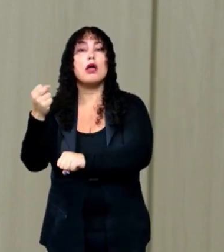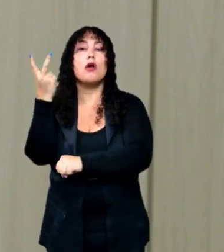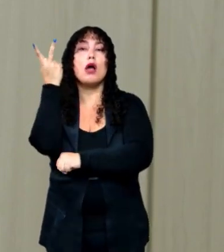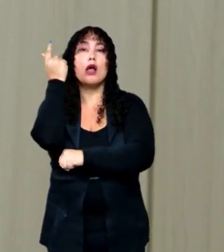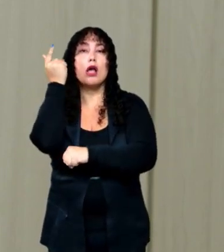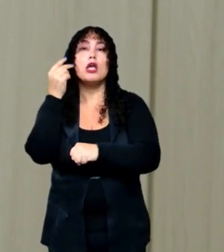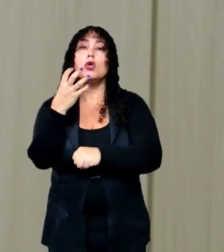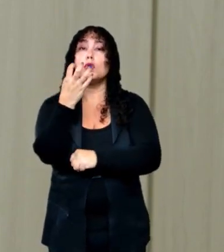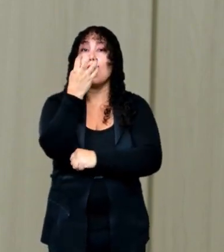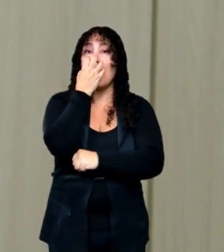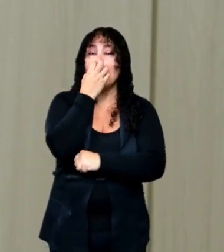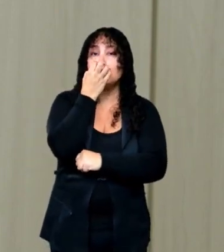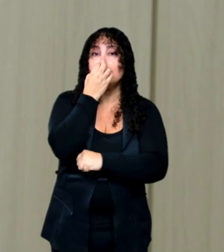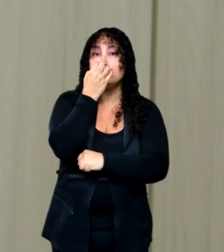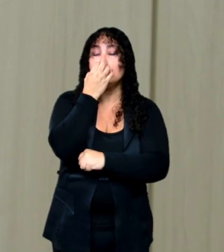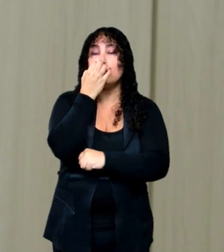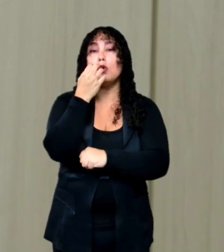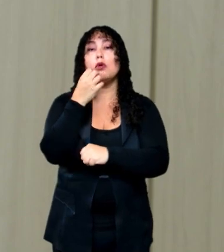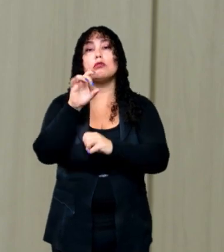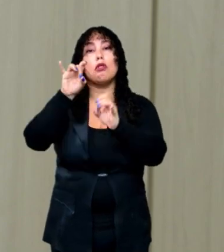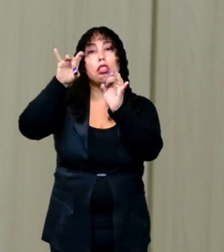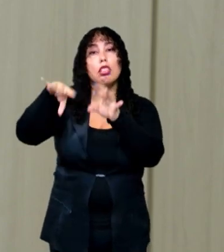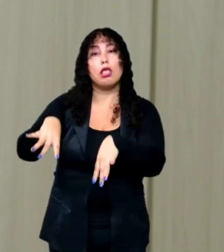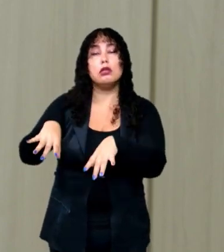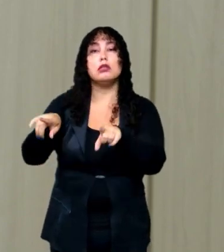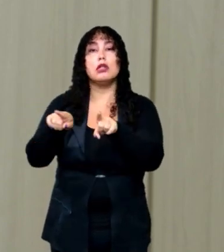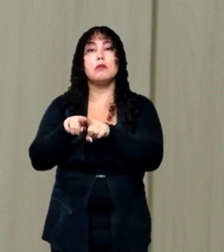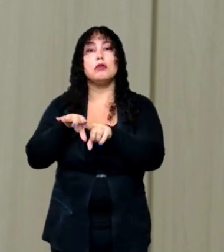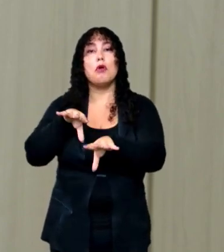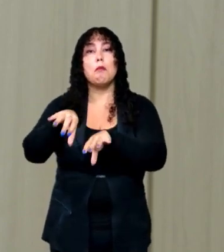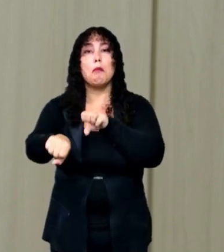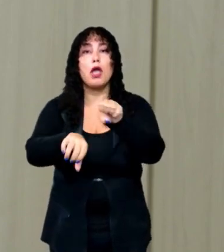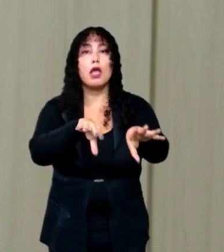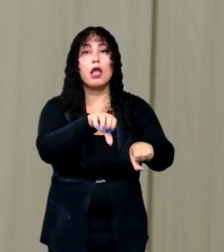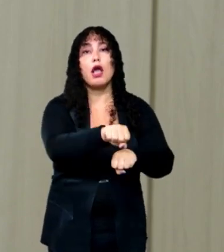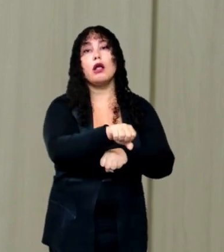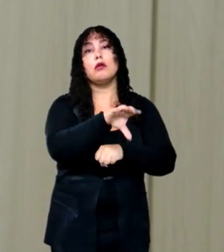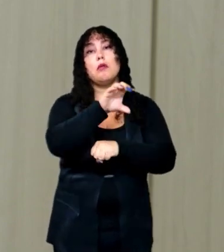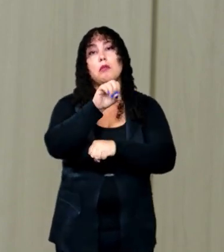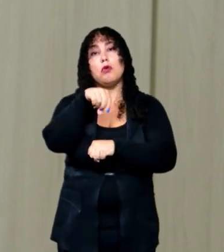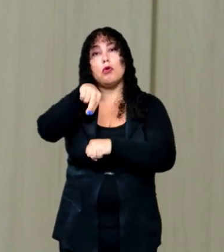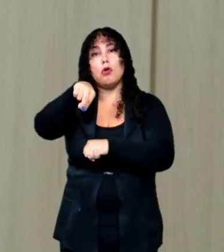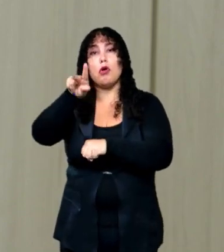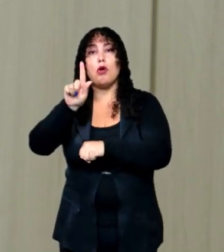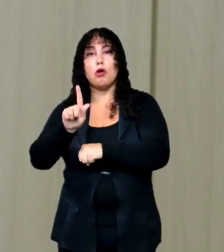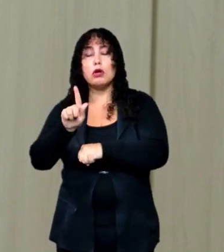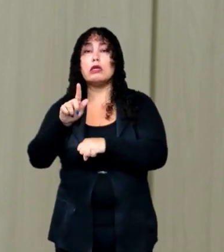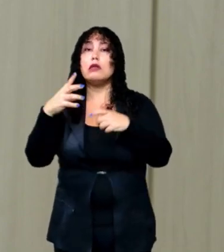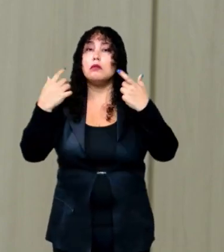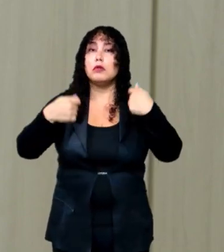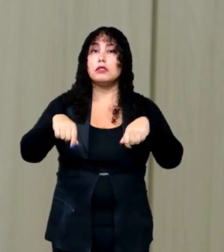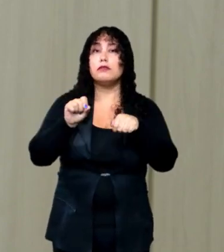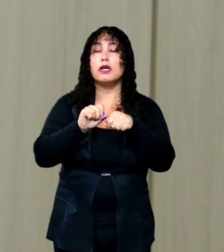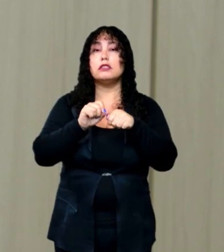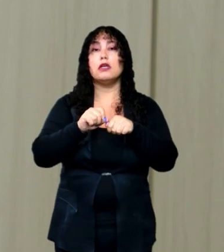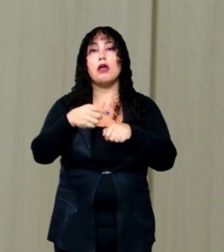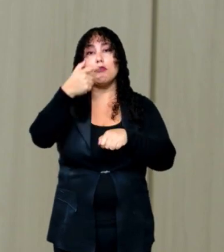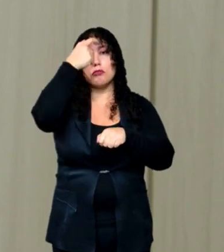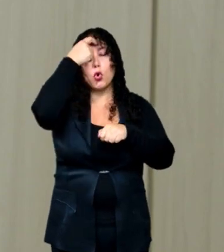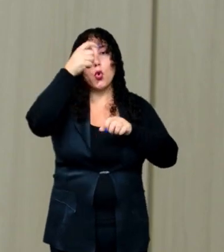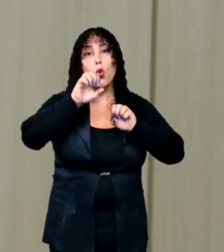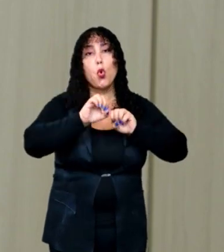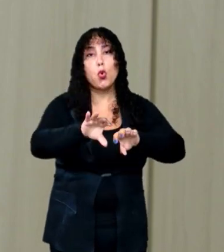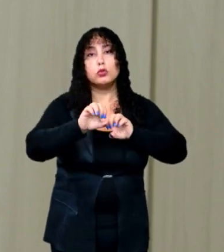os cachorros que são abandonados acabam sendo coletados por ONGs, né? Mas o que a gente precisa fazer é uma conscientização